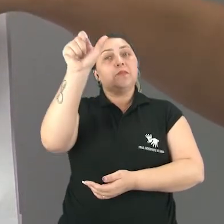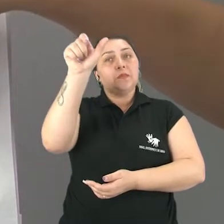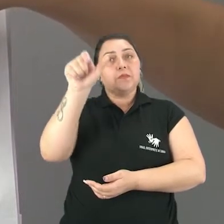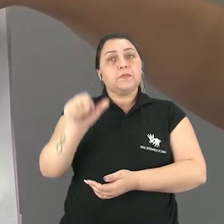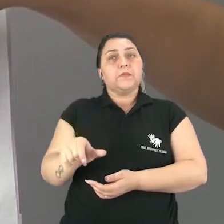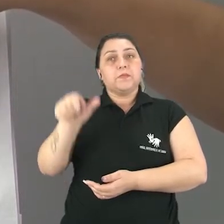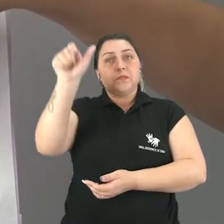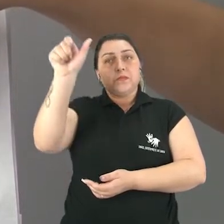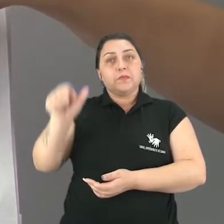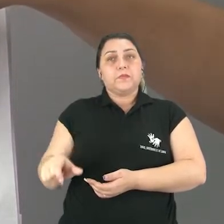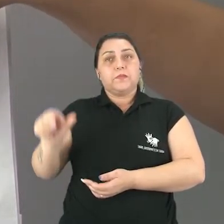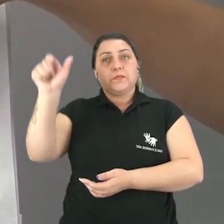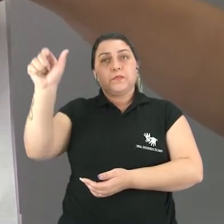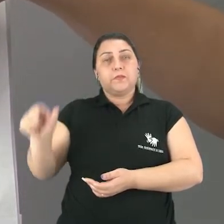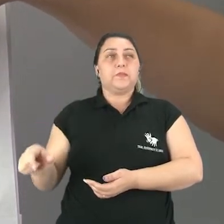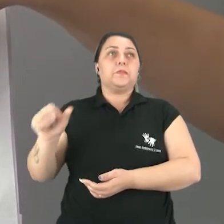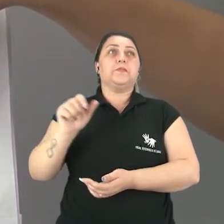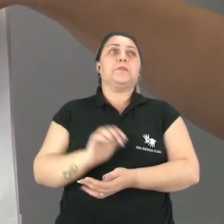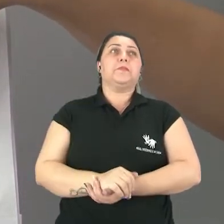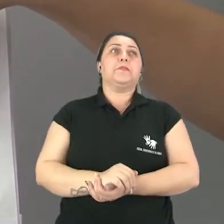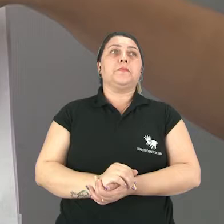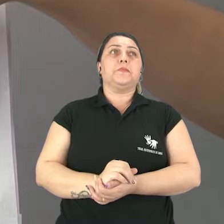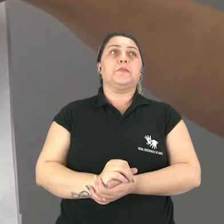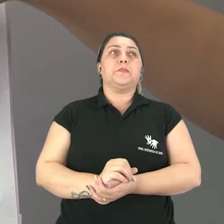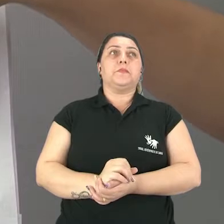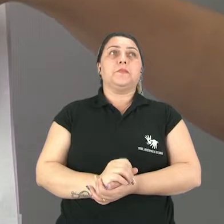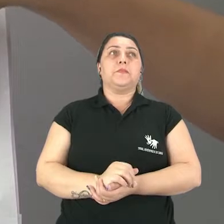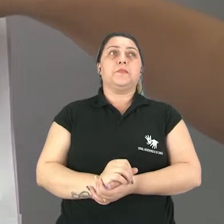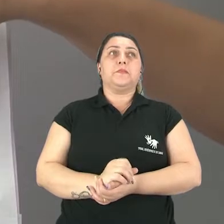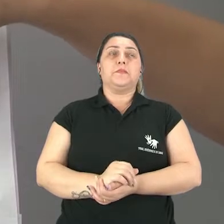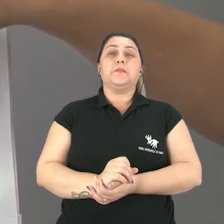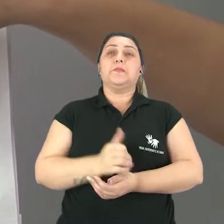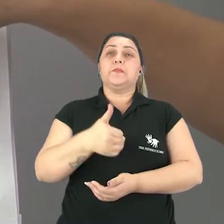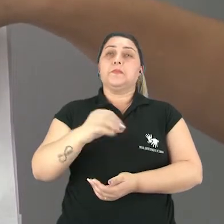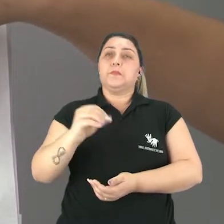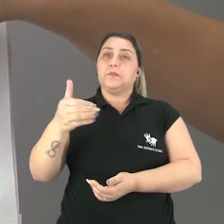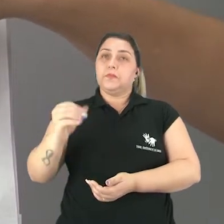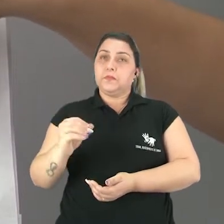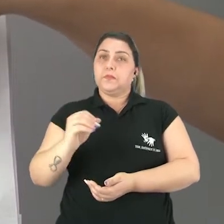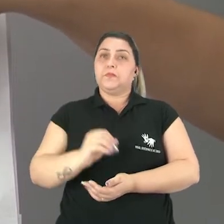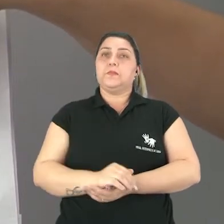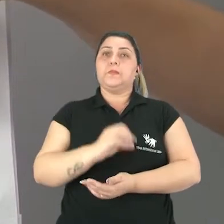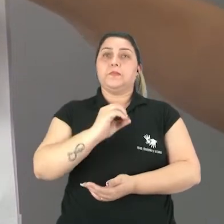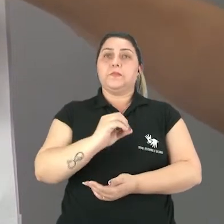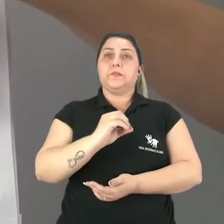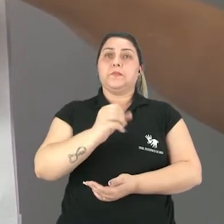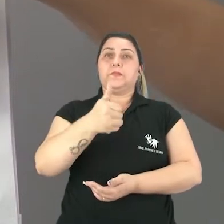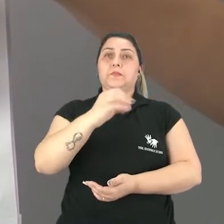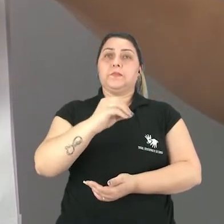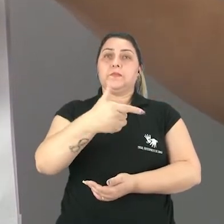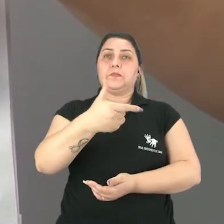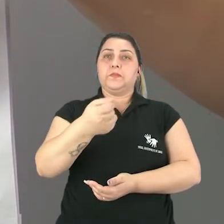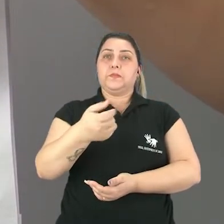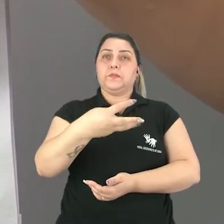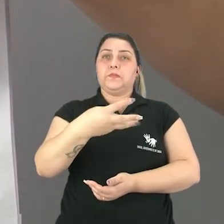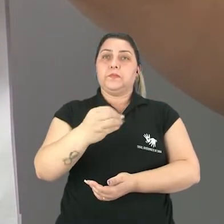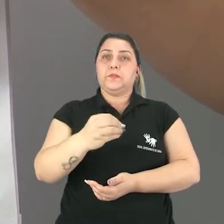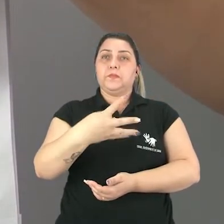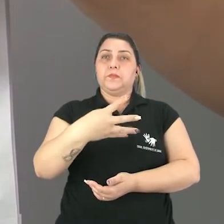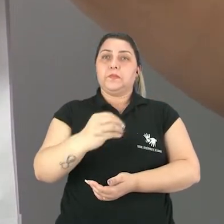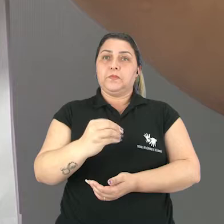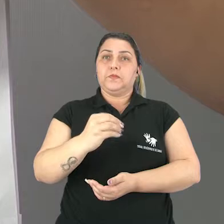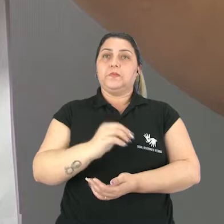vertical, que essa escala ela vai crescendo de 10 em 10, olha só, 0, 10, 20,